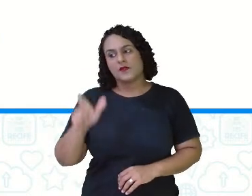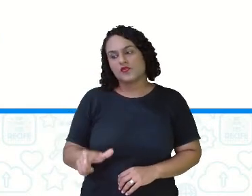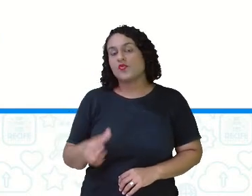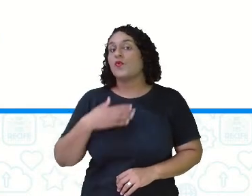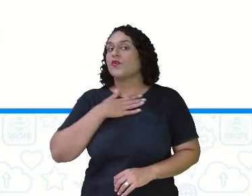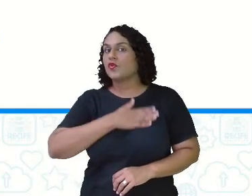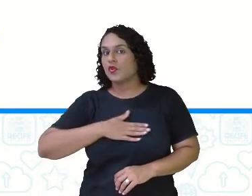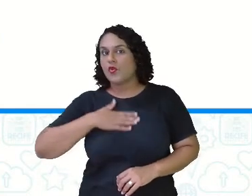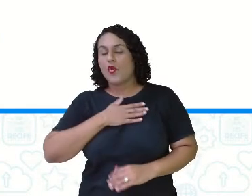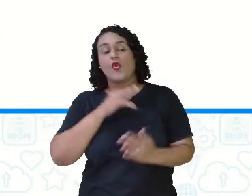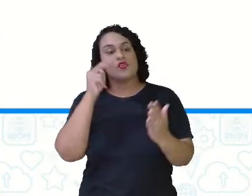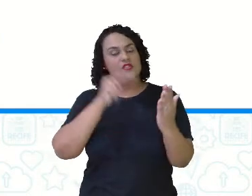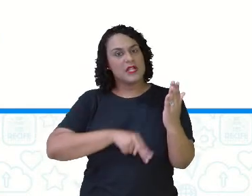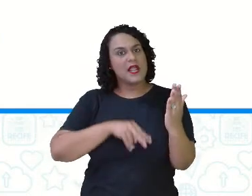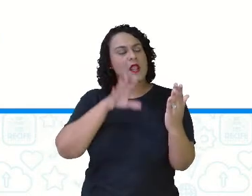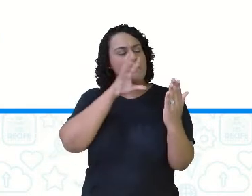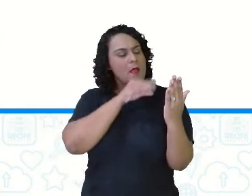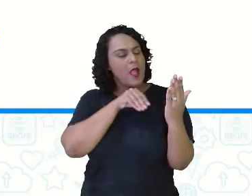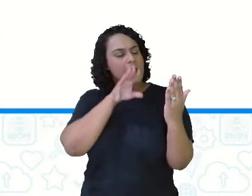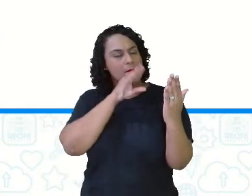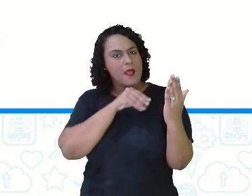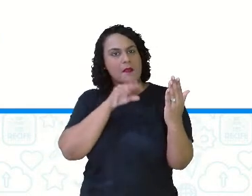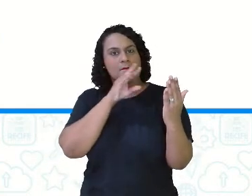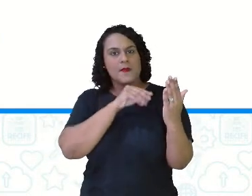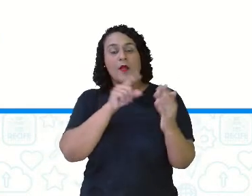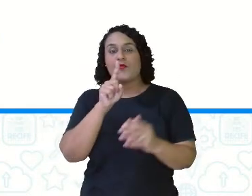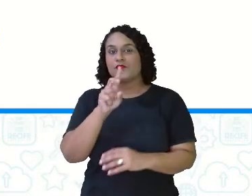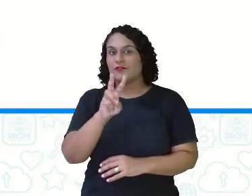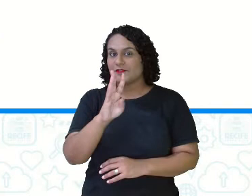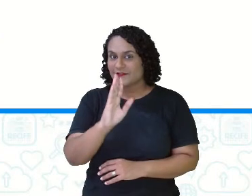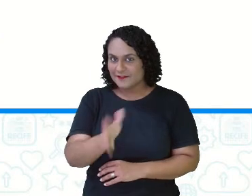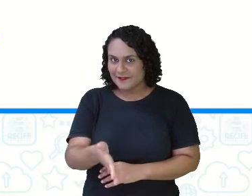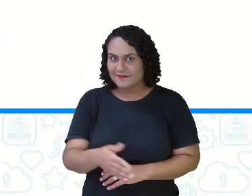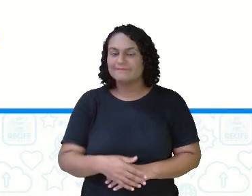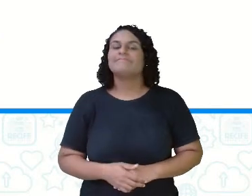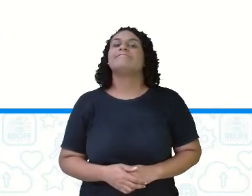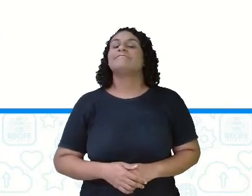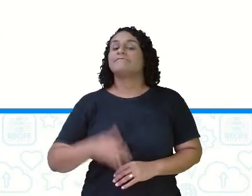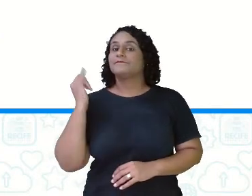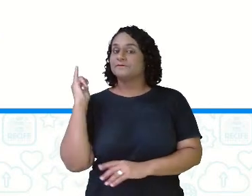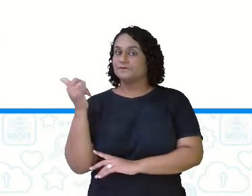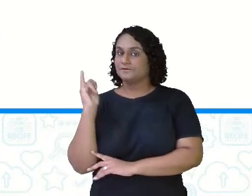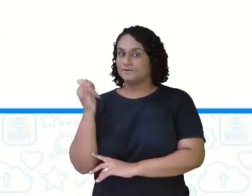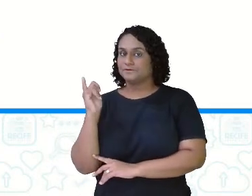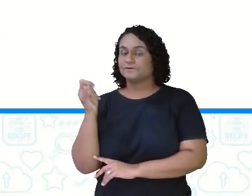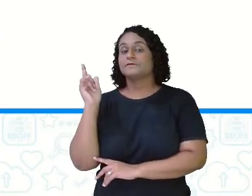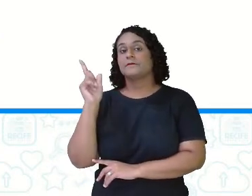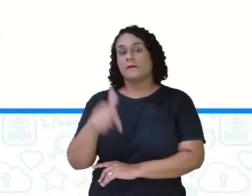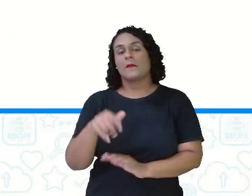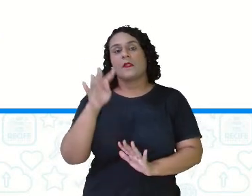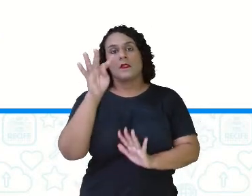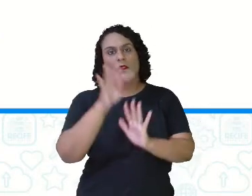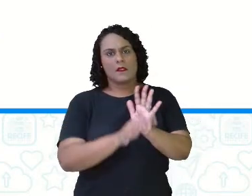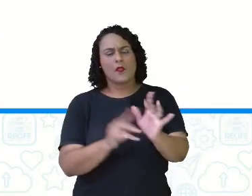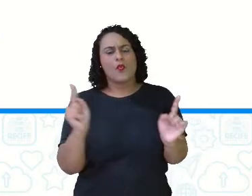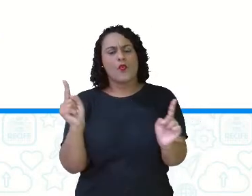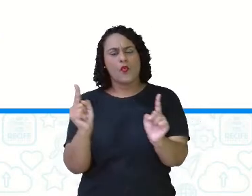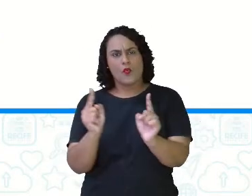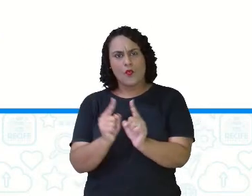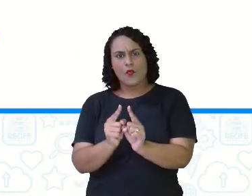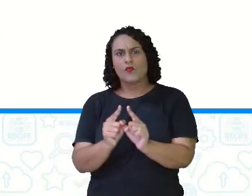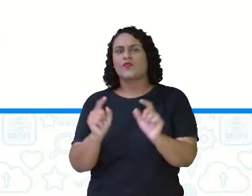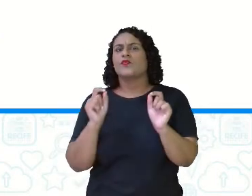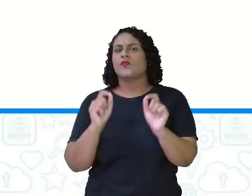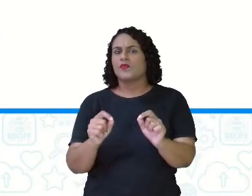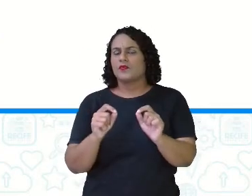ler, de estudar assim, lendo, falando. Então vamos lá. 1, 2, 3 e já. O conto é um texto curto em